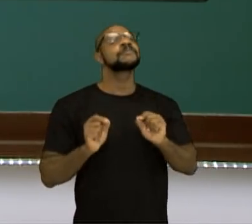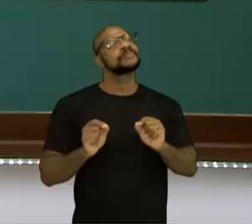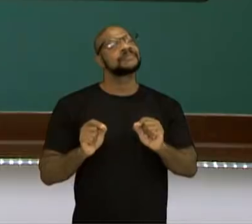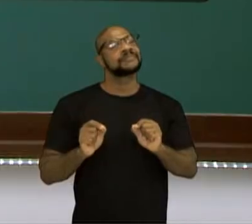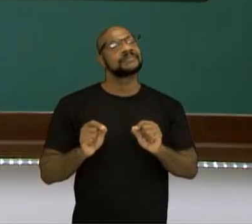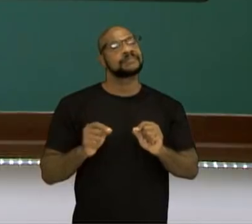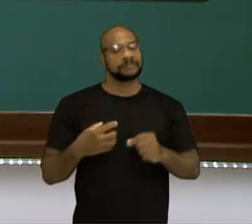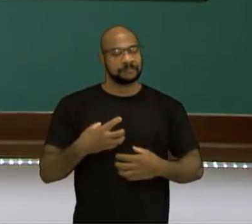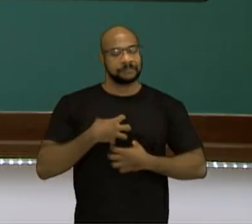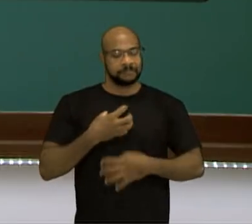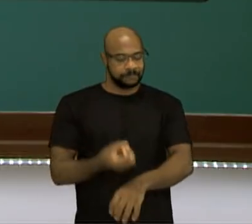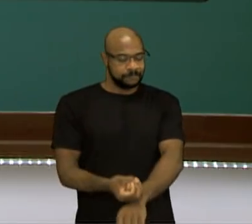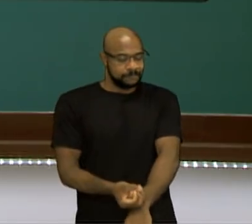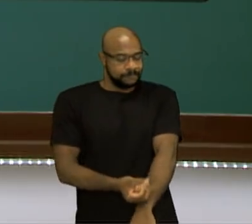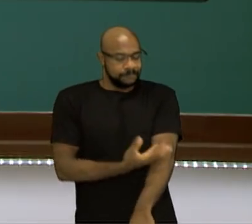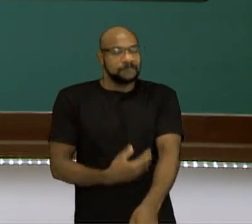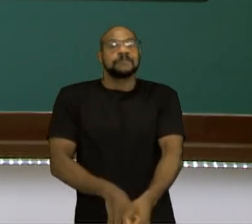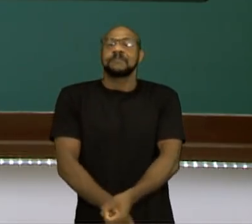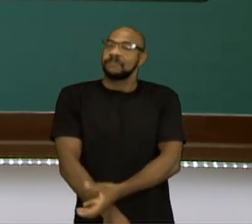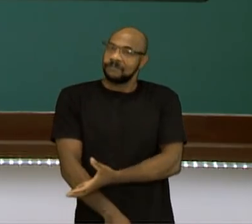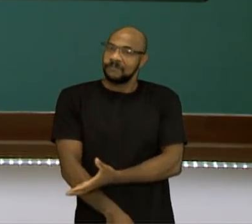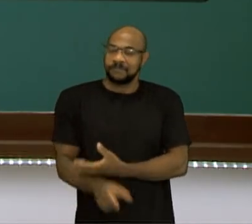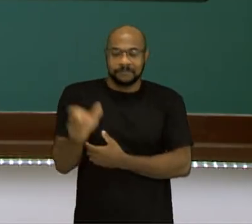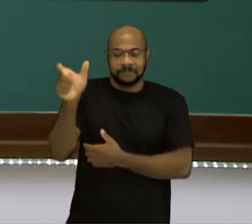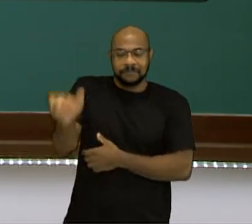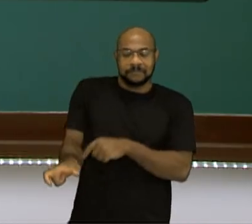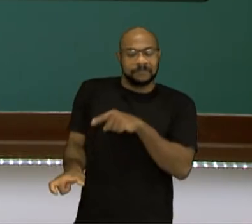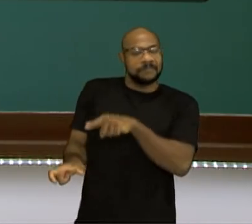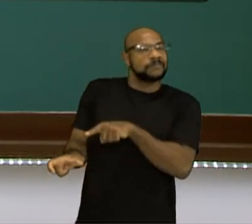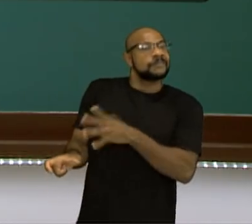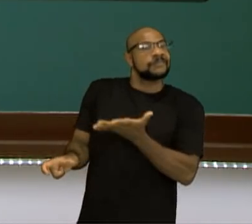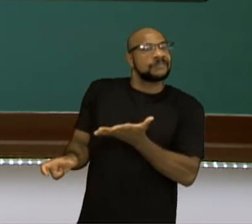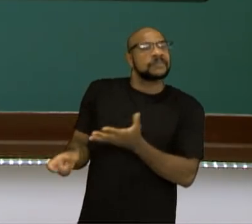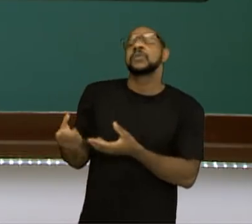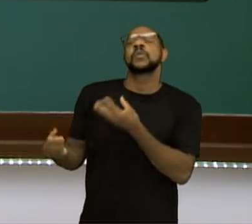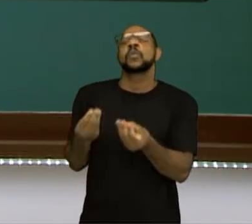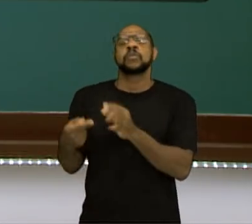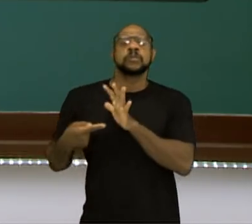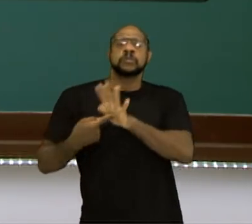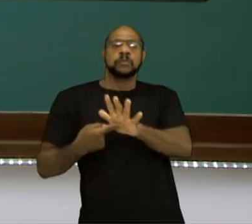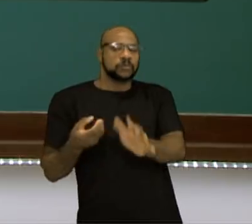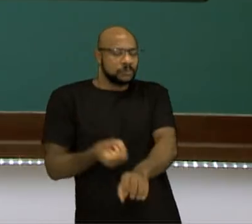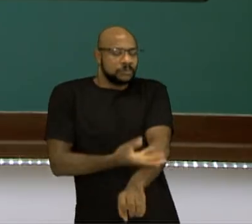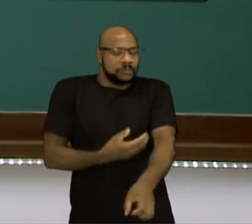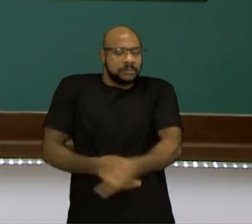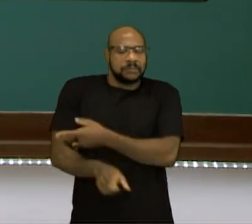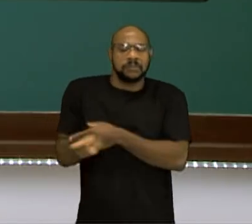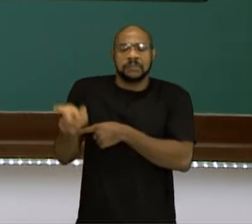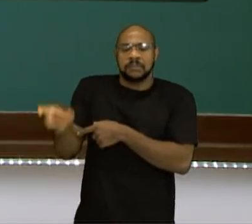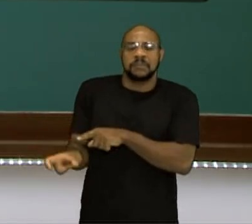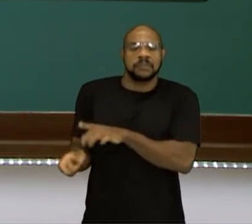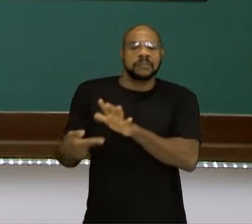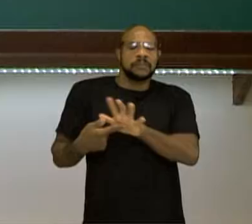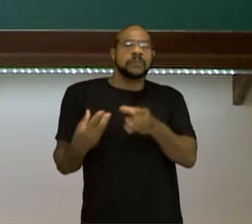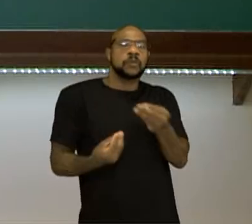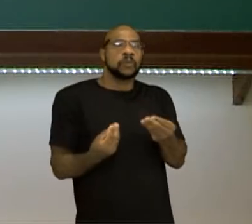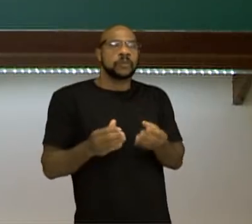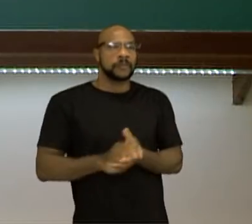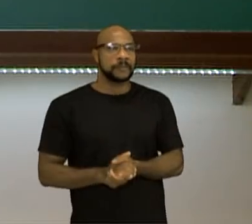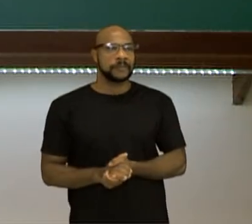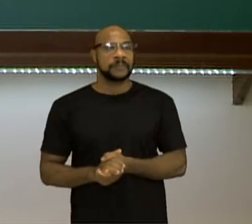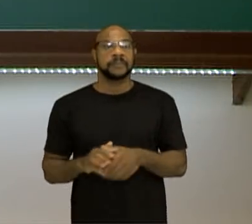as emoções, né, desse personagem. E como que você consegue fazer isso, né? Com os